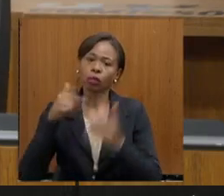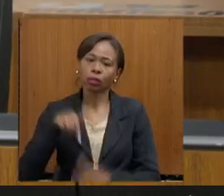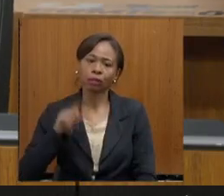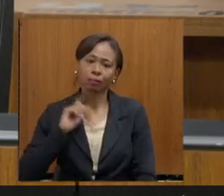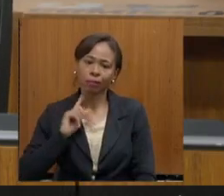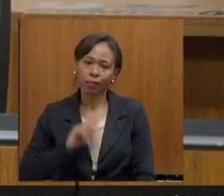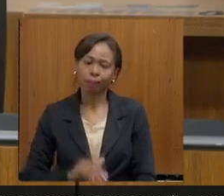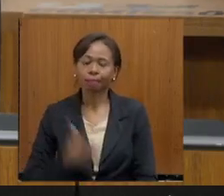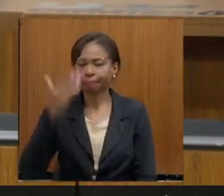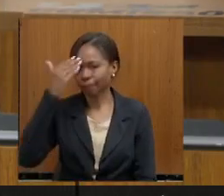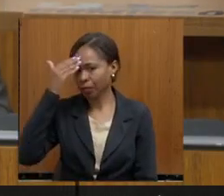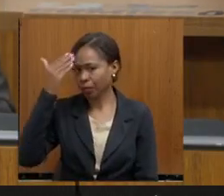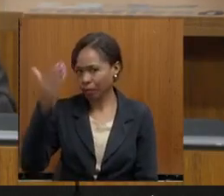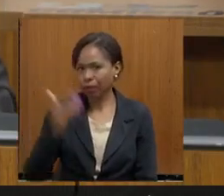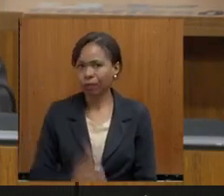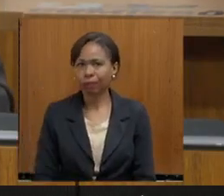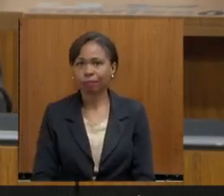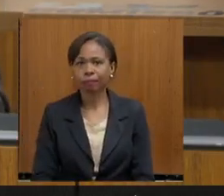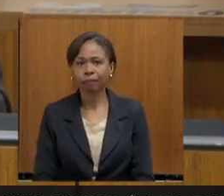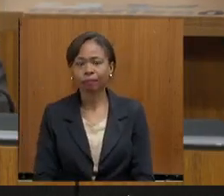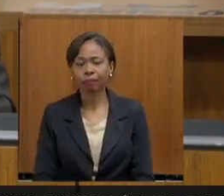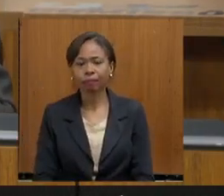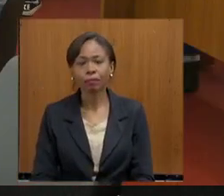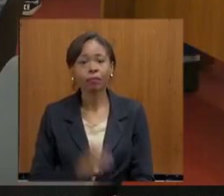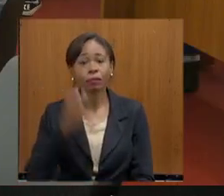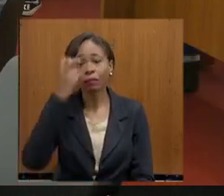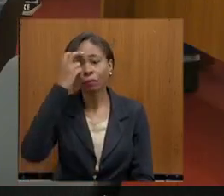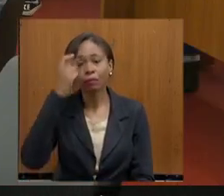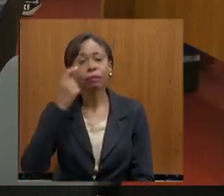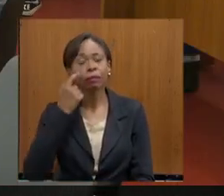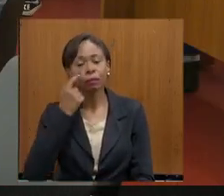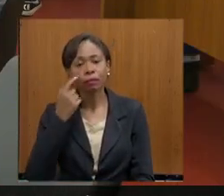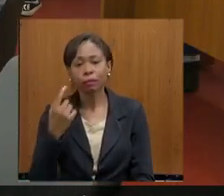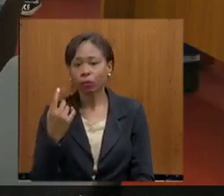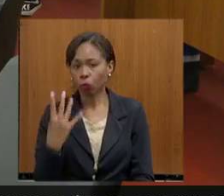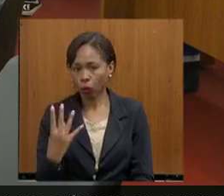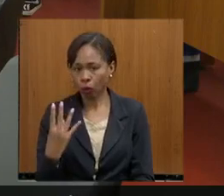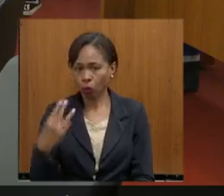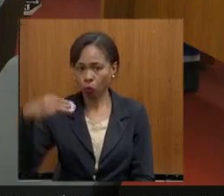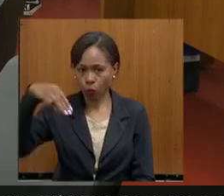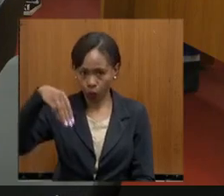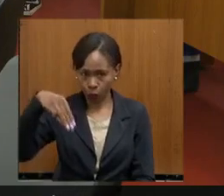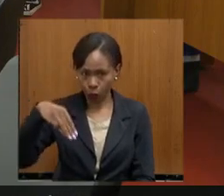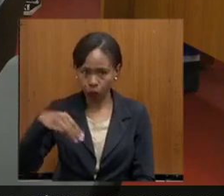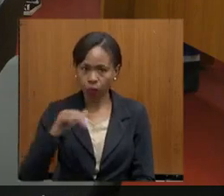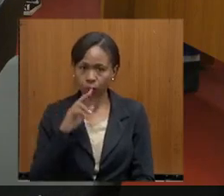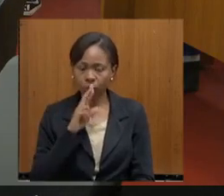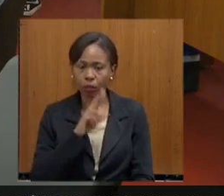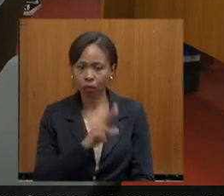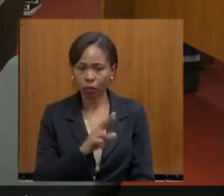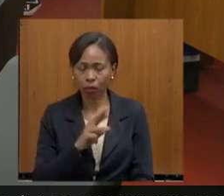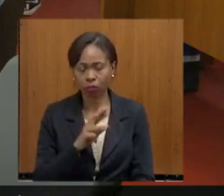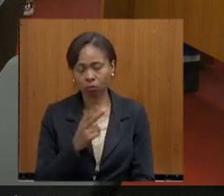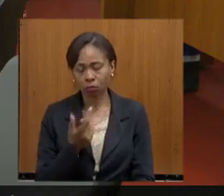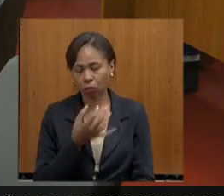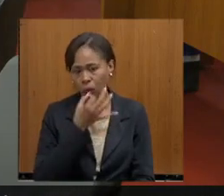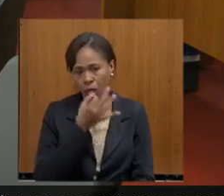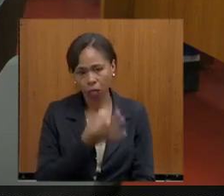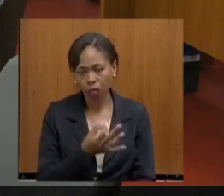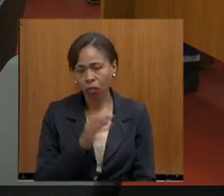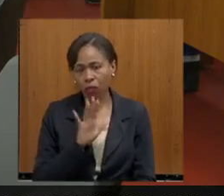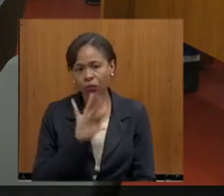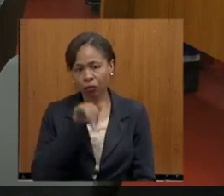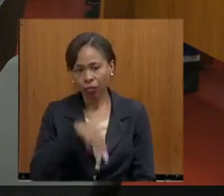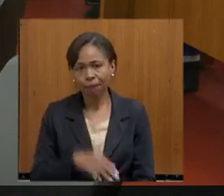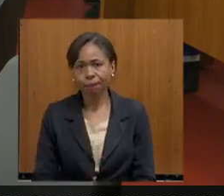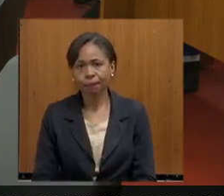Muito obrigado novamente mais tarde Zé Guilherme tem 4 minutos para finalizar e das